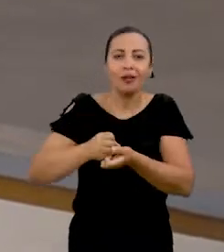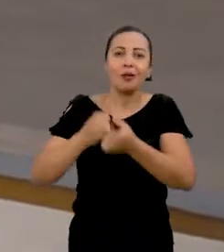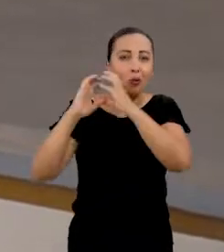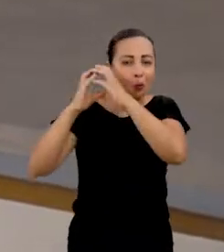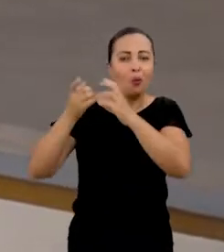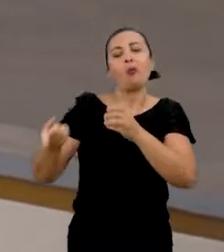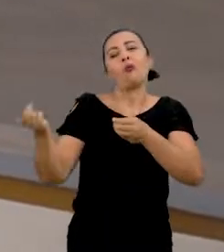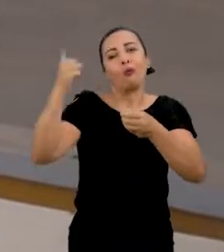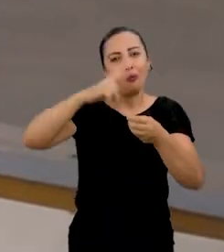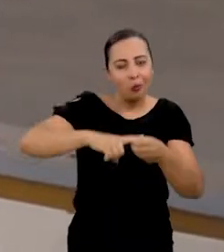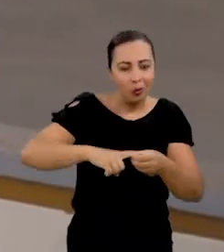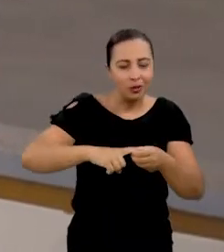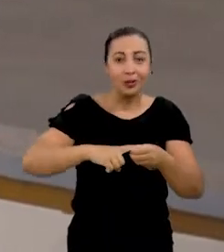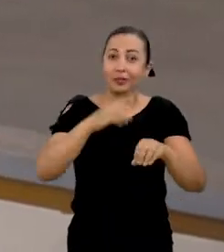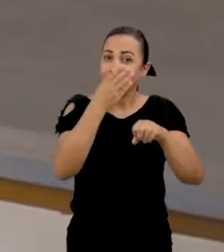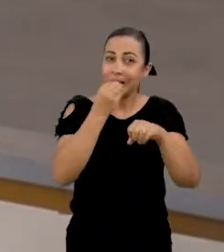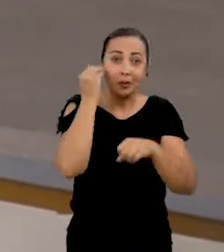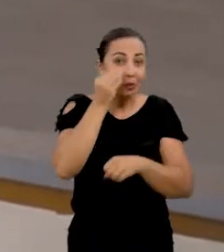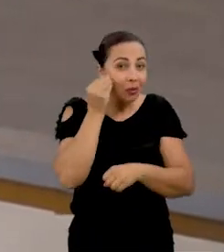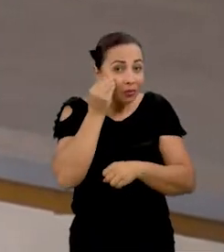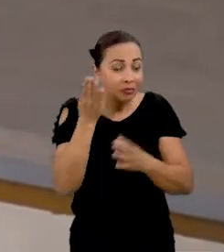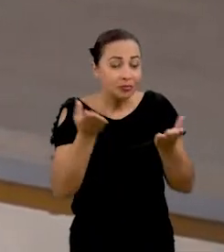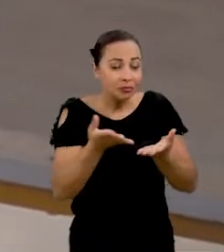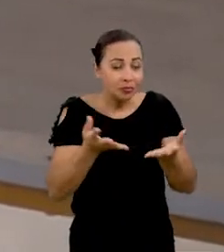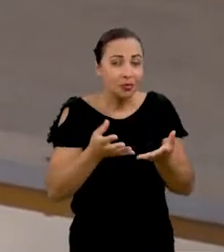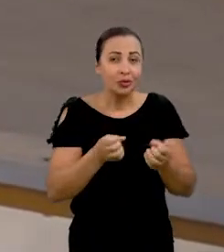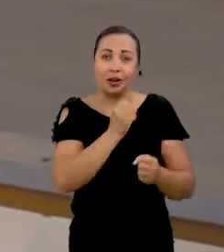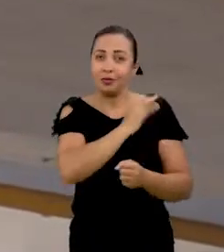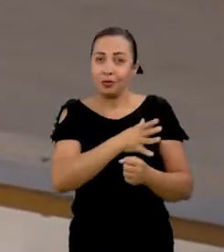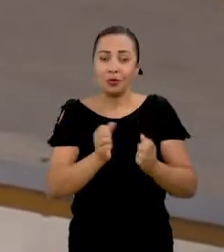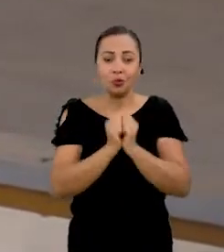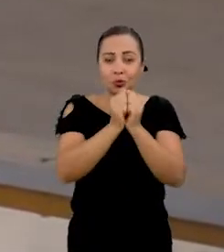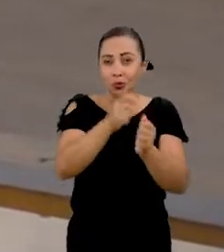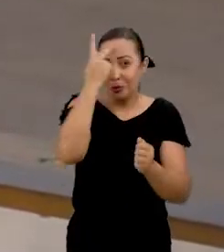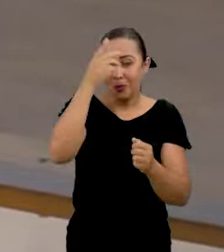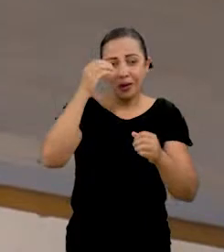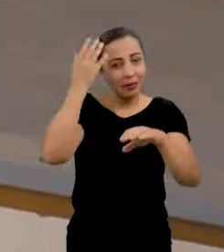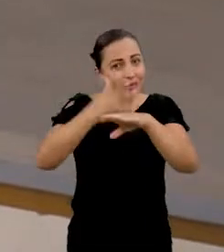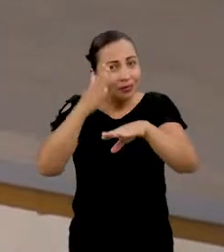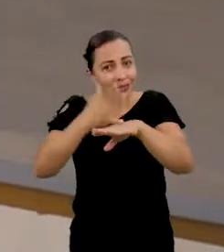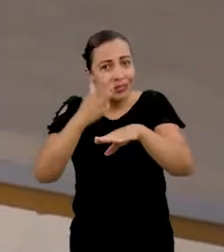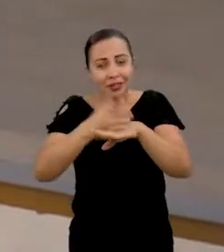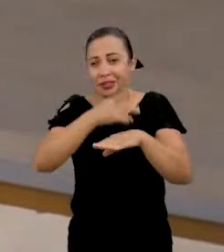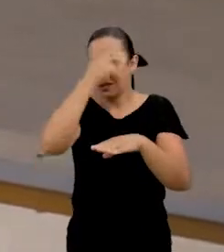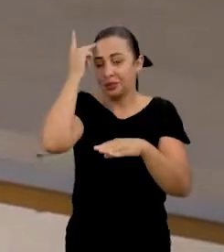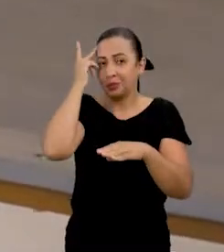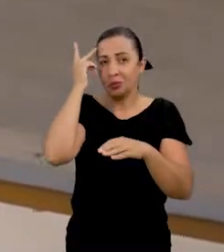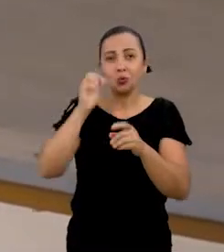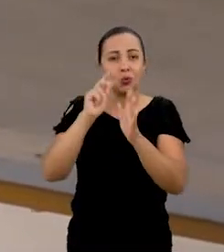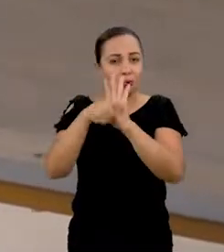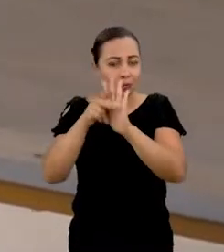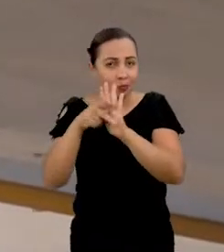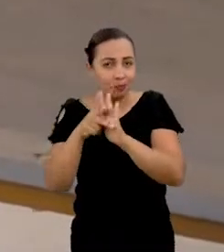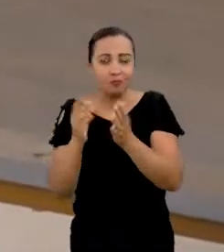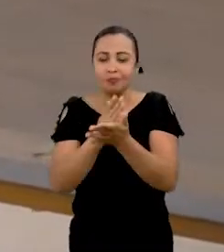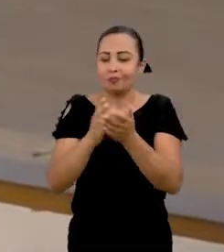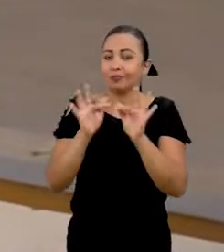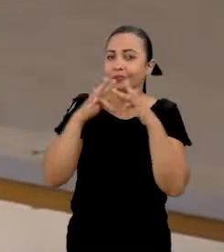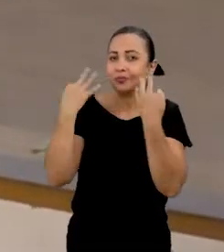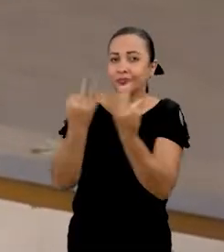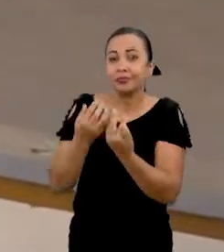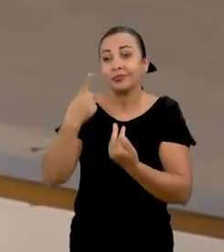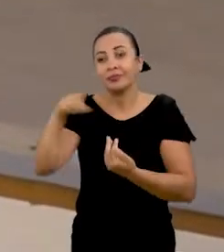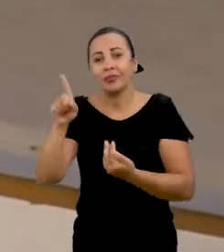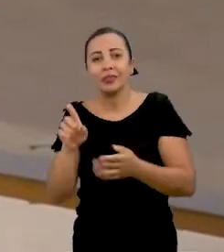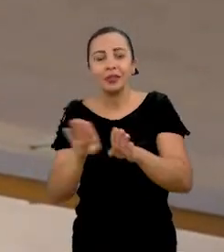Recolhendo esses cocos, estamos em fase de teste. Então, a IFAL aqui no conjunto é para capacitar os membros do projeto e